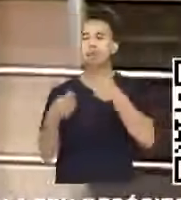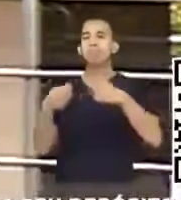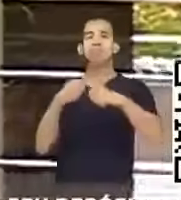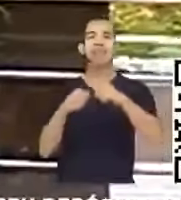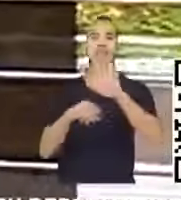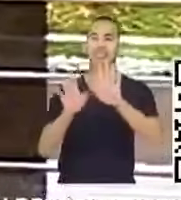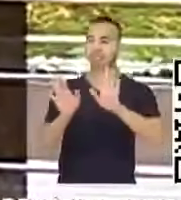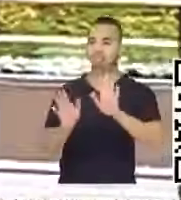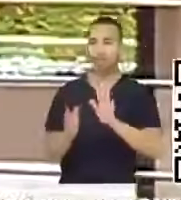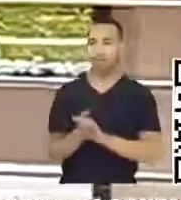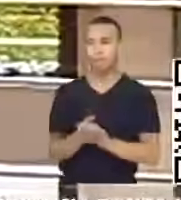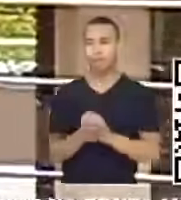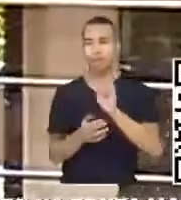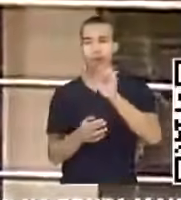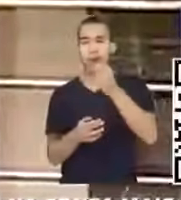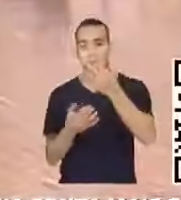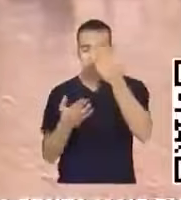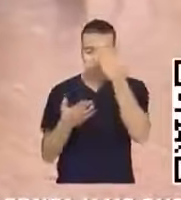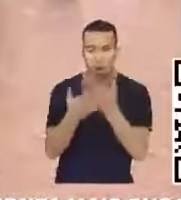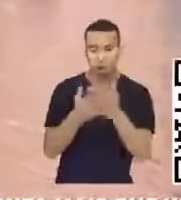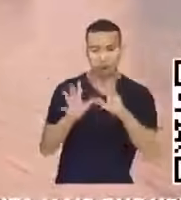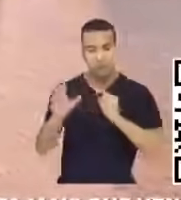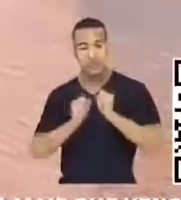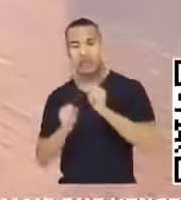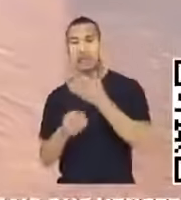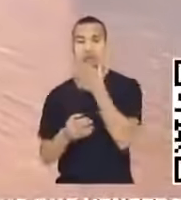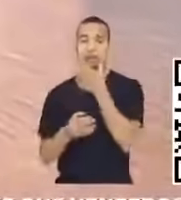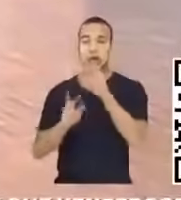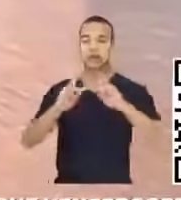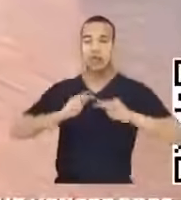o o se apegar a homem não